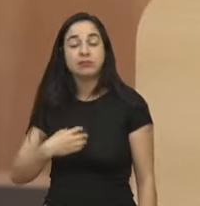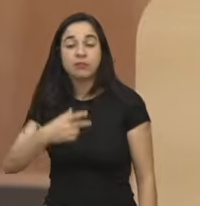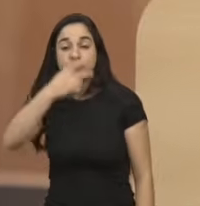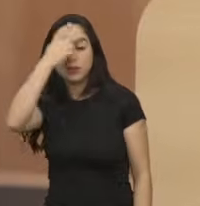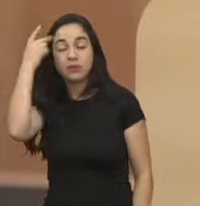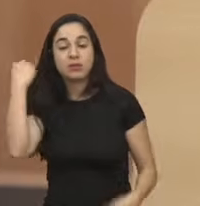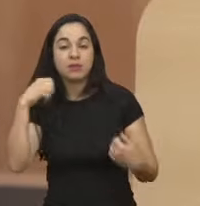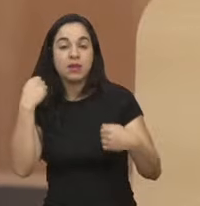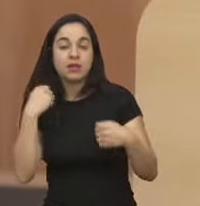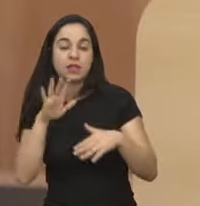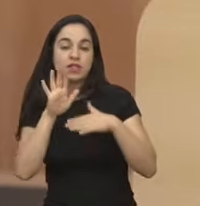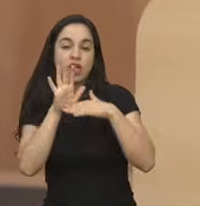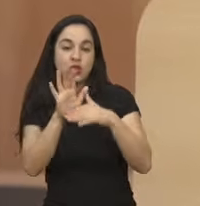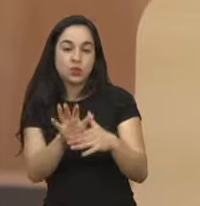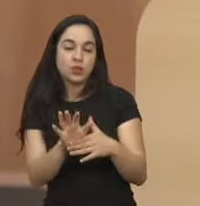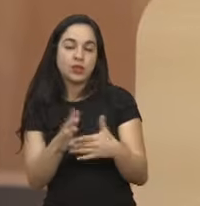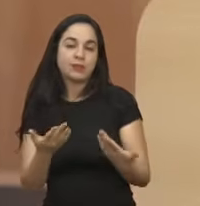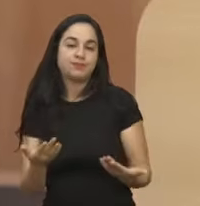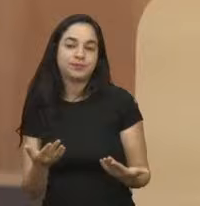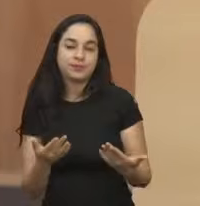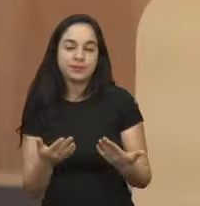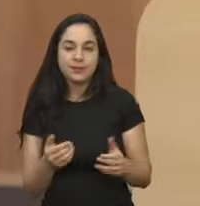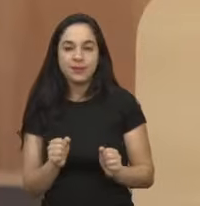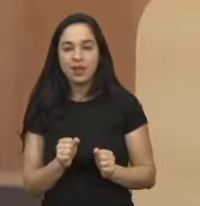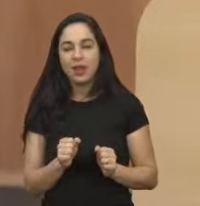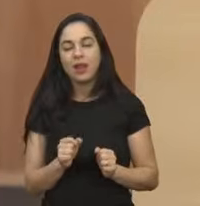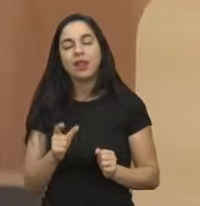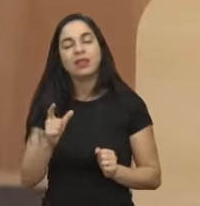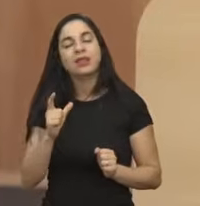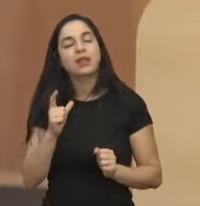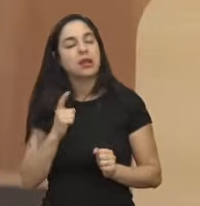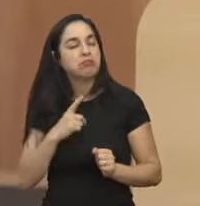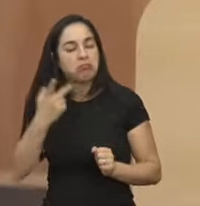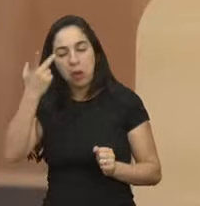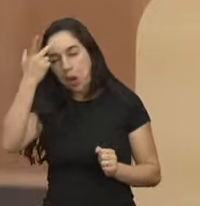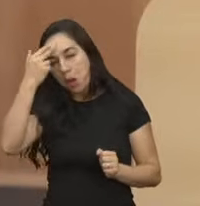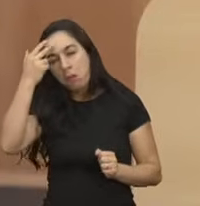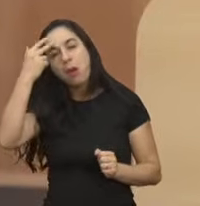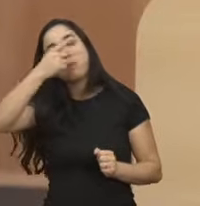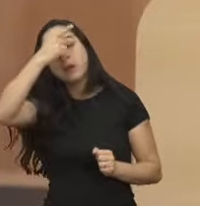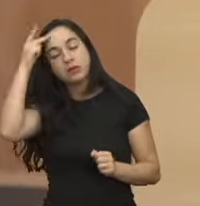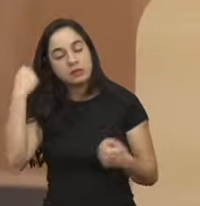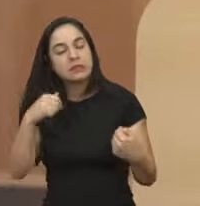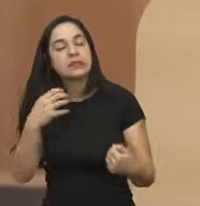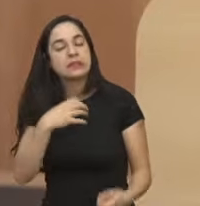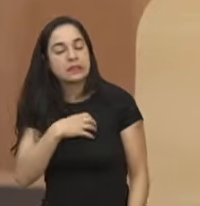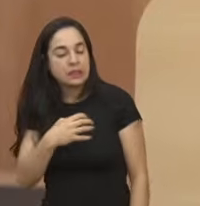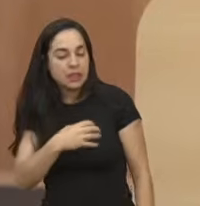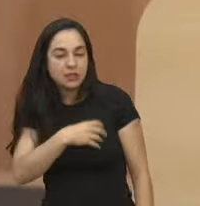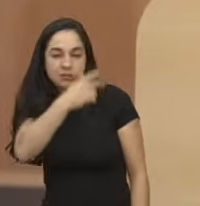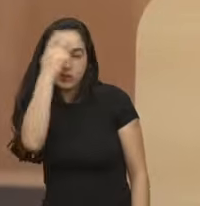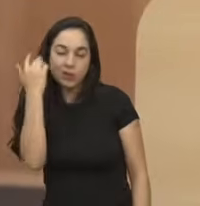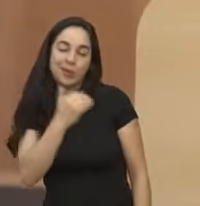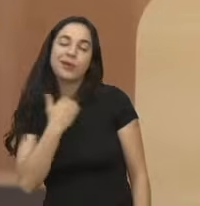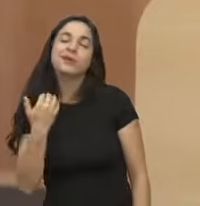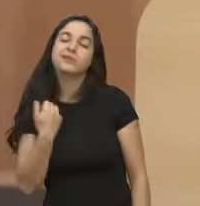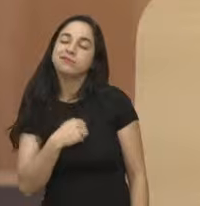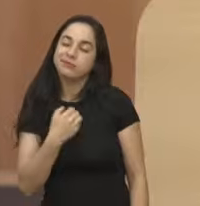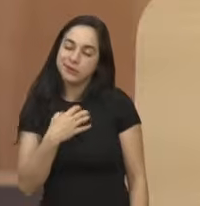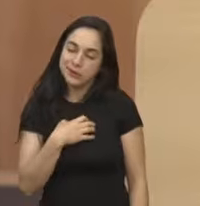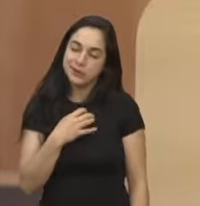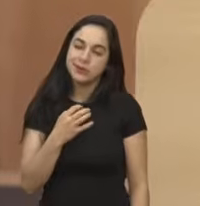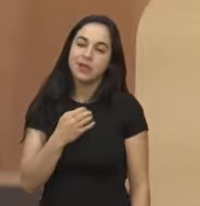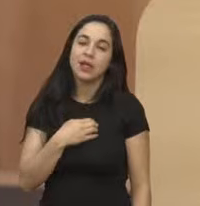é menor, graças a Deus é menor, porque o luto é esse processo natural. Mas que a gente sabe que o que